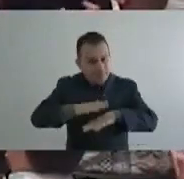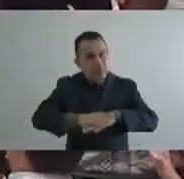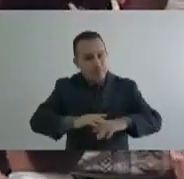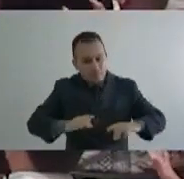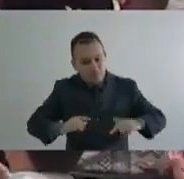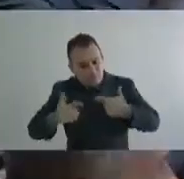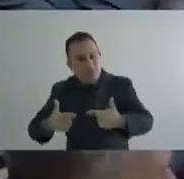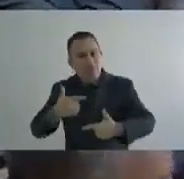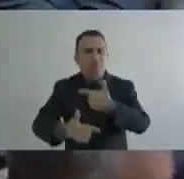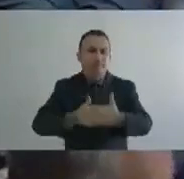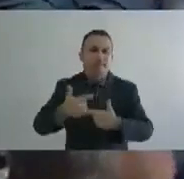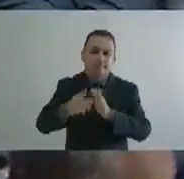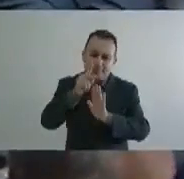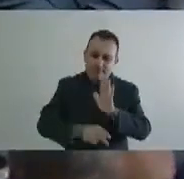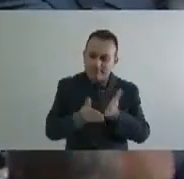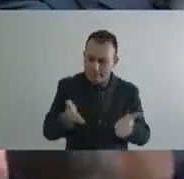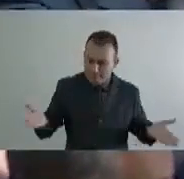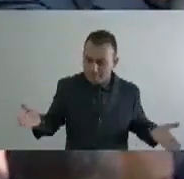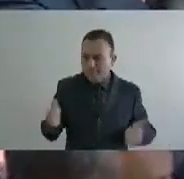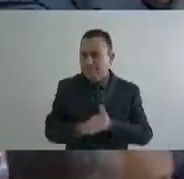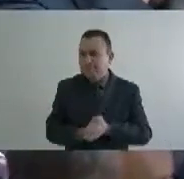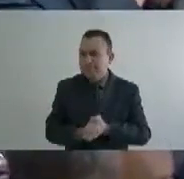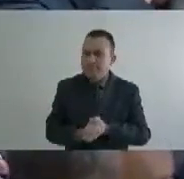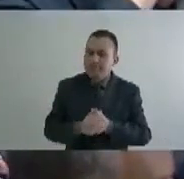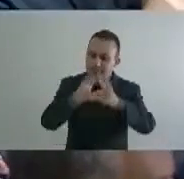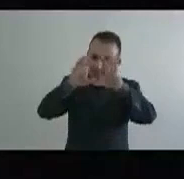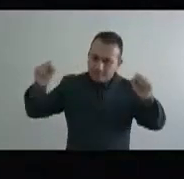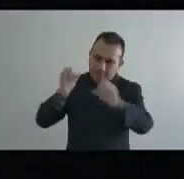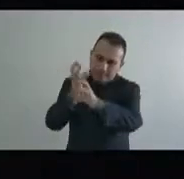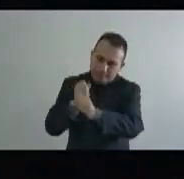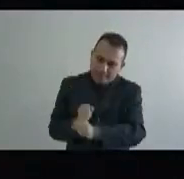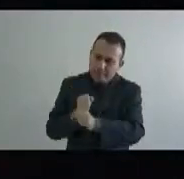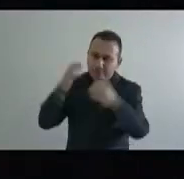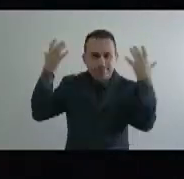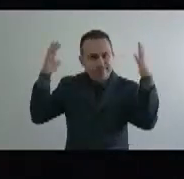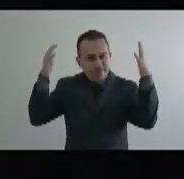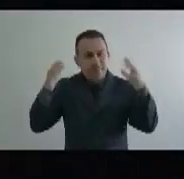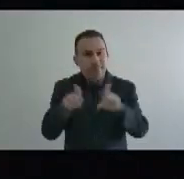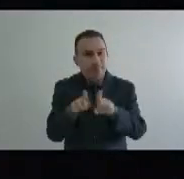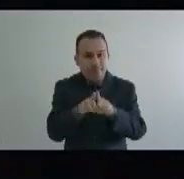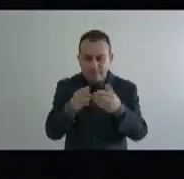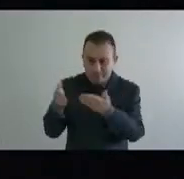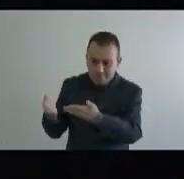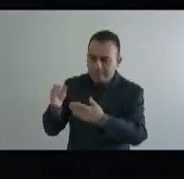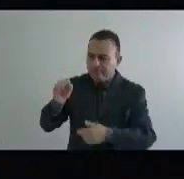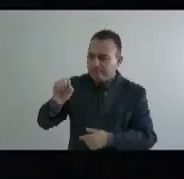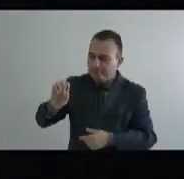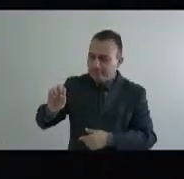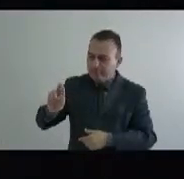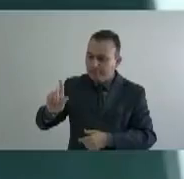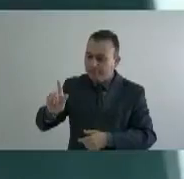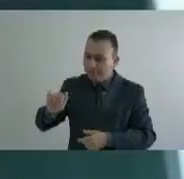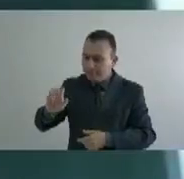projeto. Parabéns, colegas do TCE. E dizer também ao Sérgio Ricardo que seja